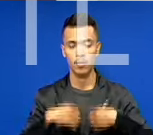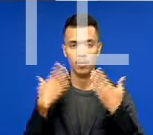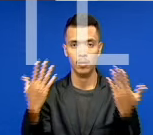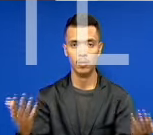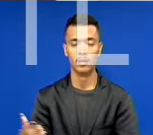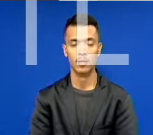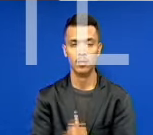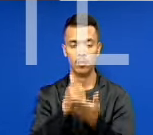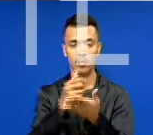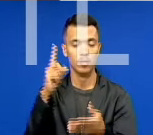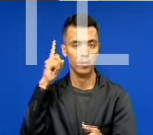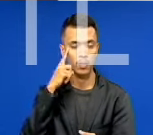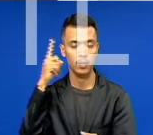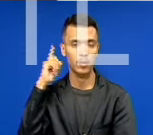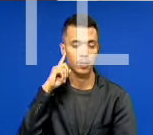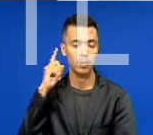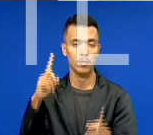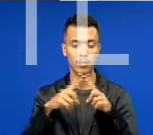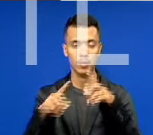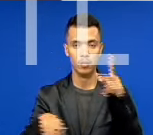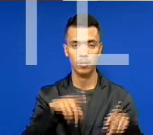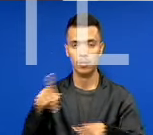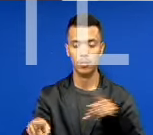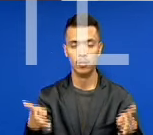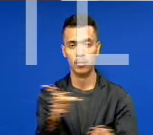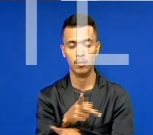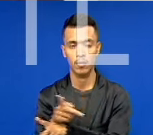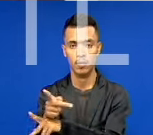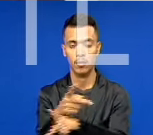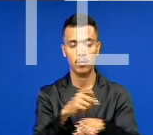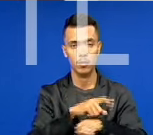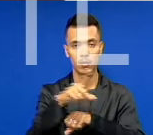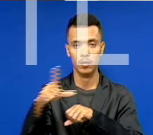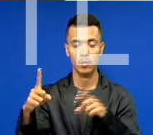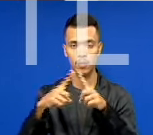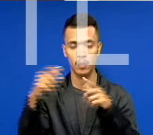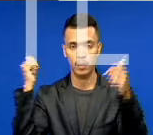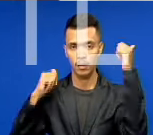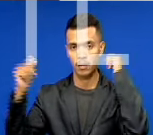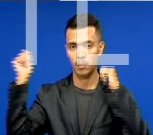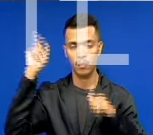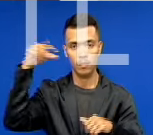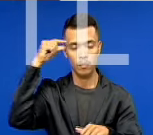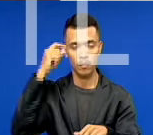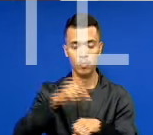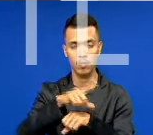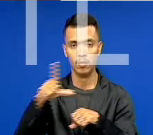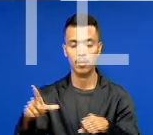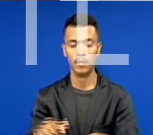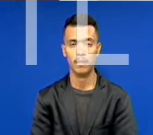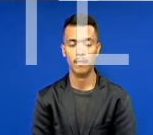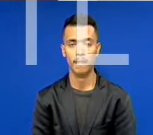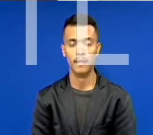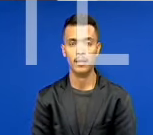sai matan tirum ibum ba komunidade imos sai kontrol sosial ida pa aktividade iya luar lokal ida. Konklusion dia ka